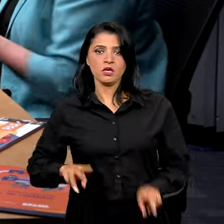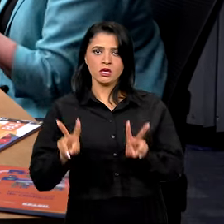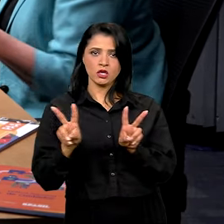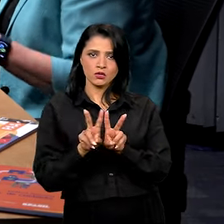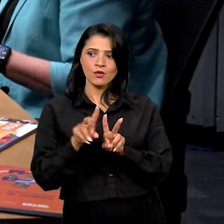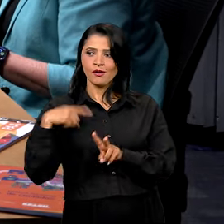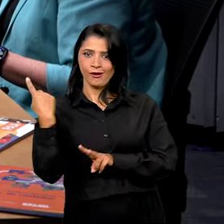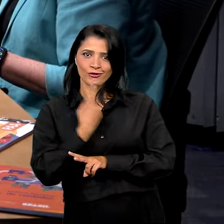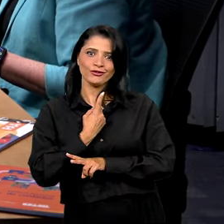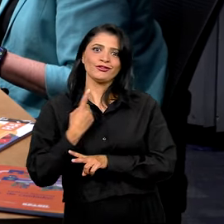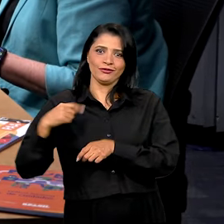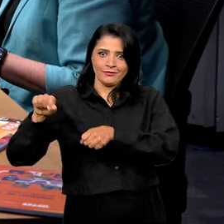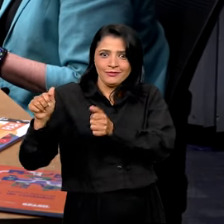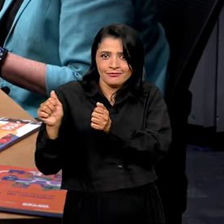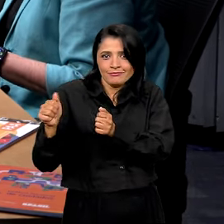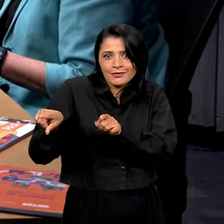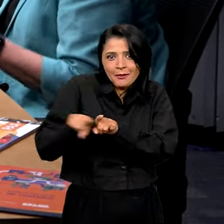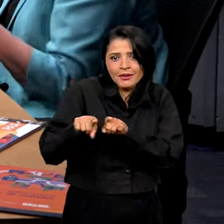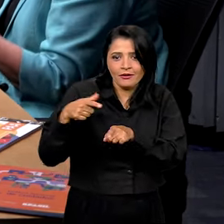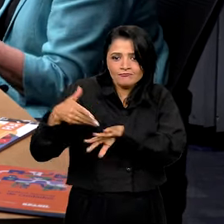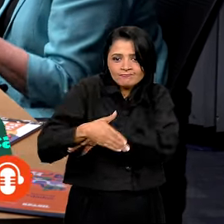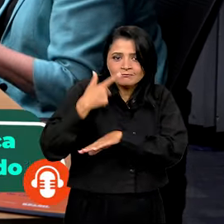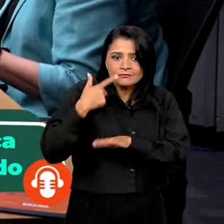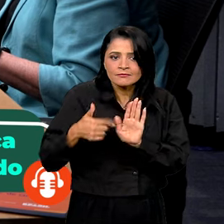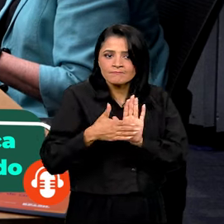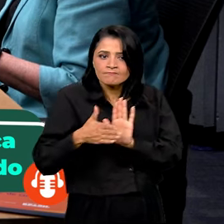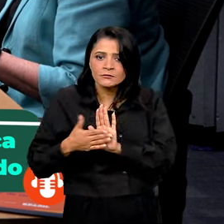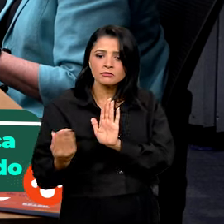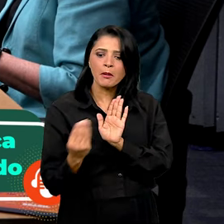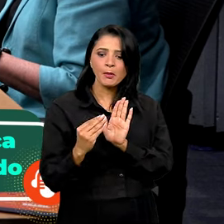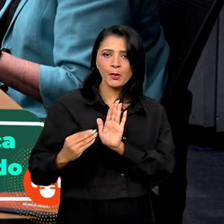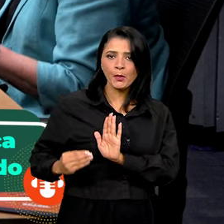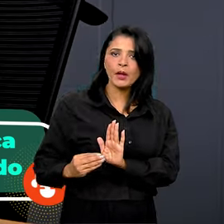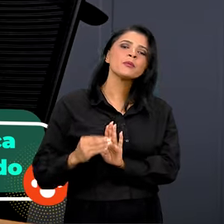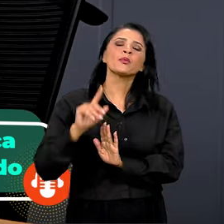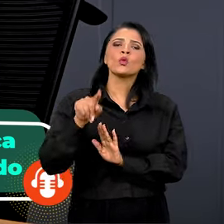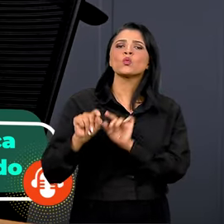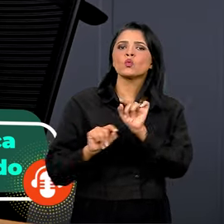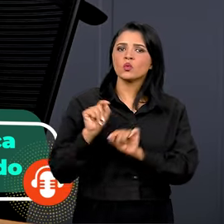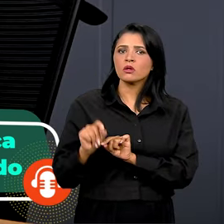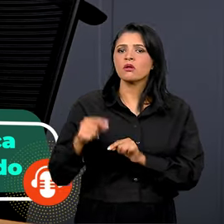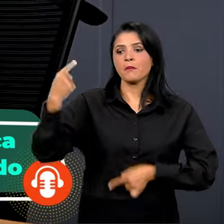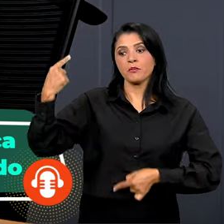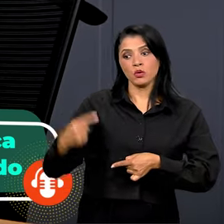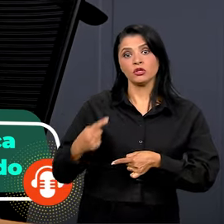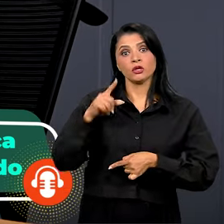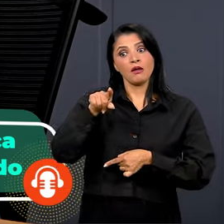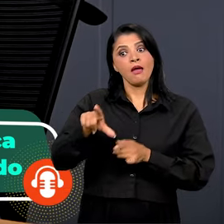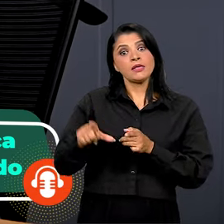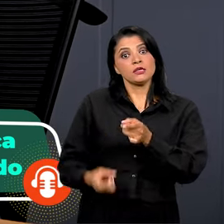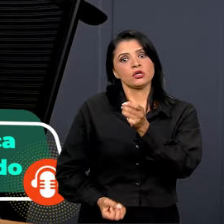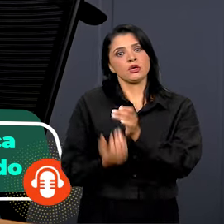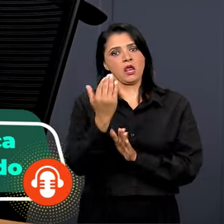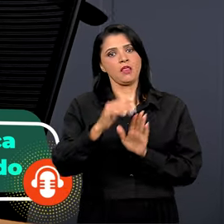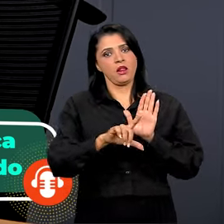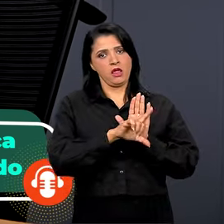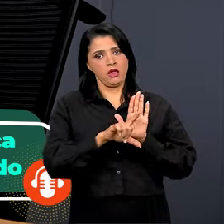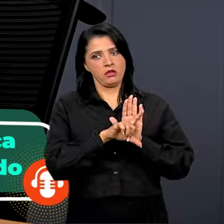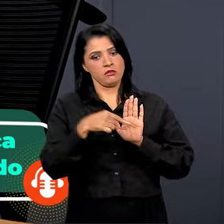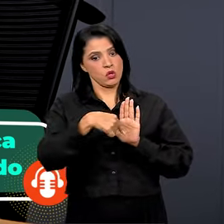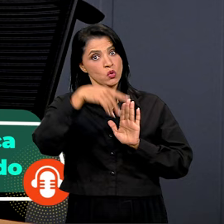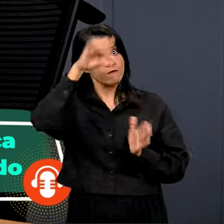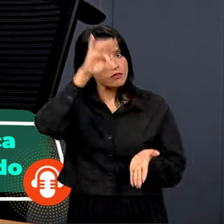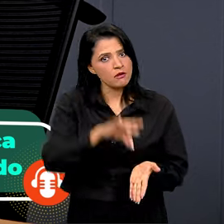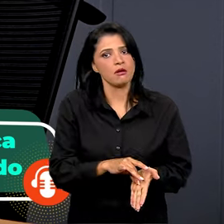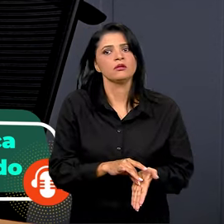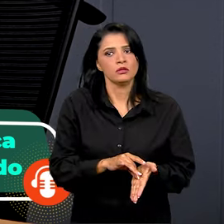todos nós que estamos envolvidos na construção dessa proposta que a política seja instituída por lei e que o direito ao